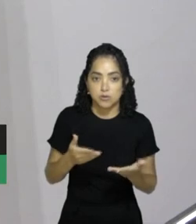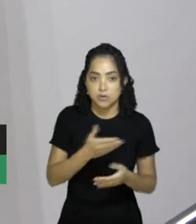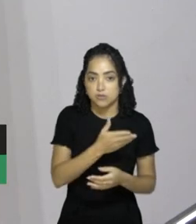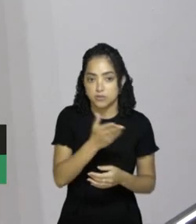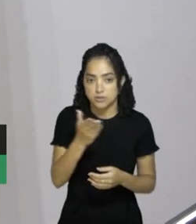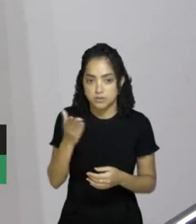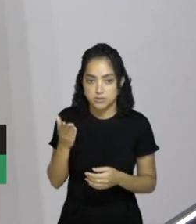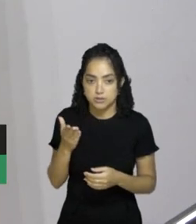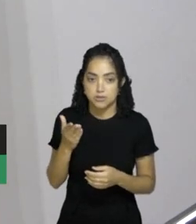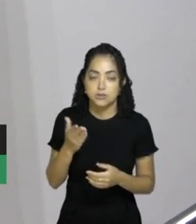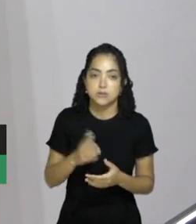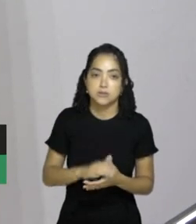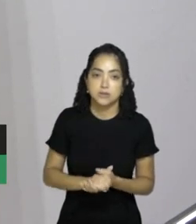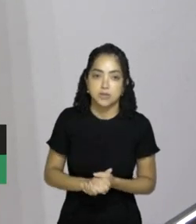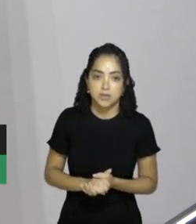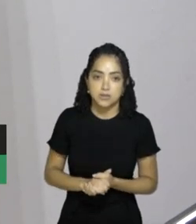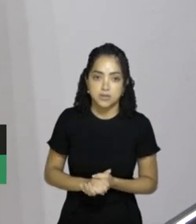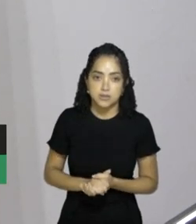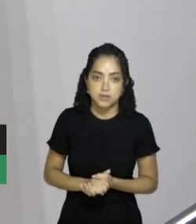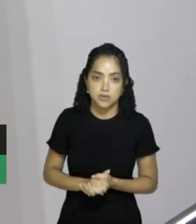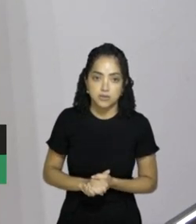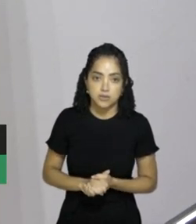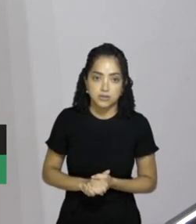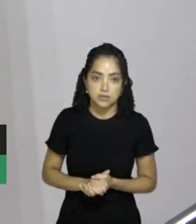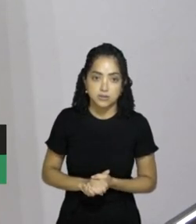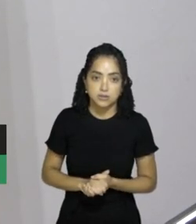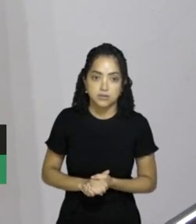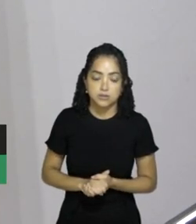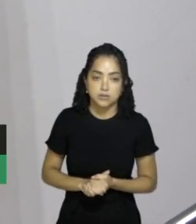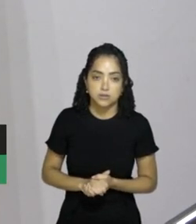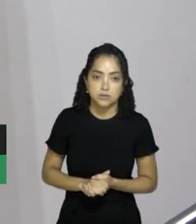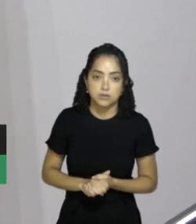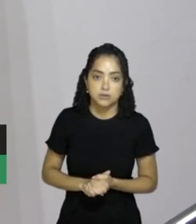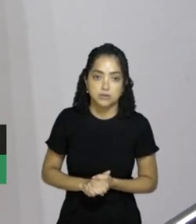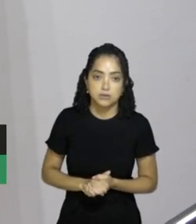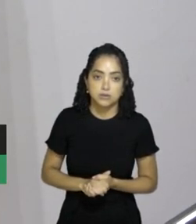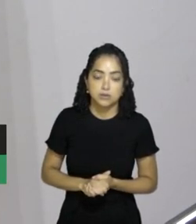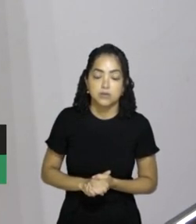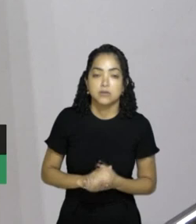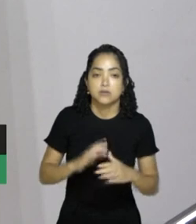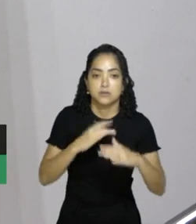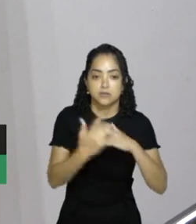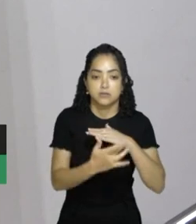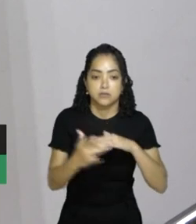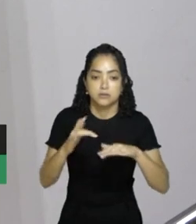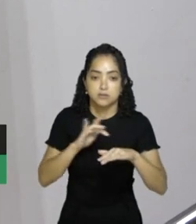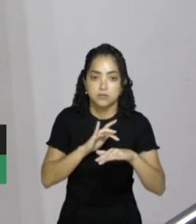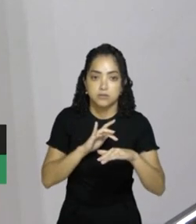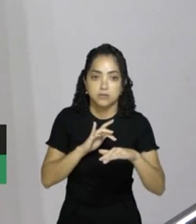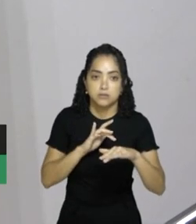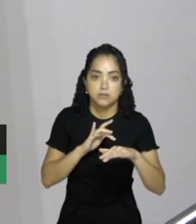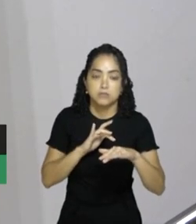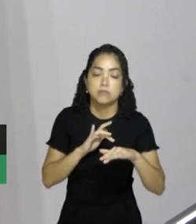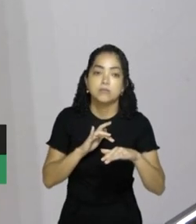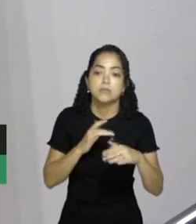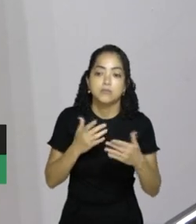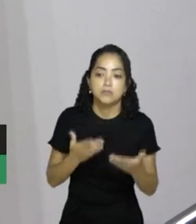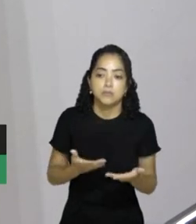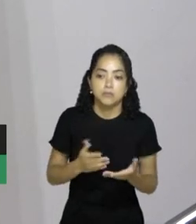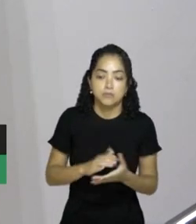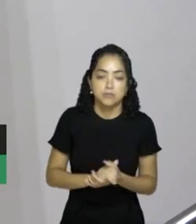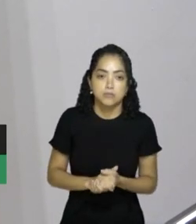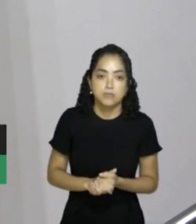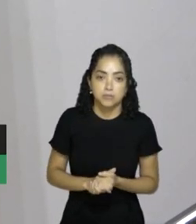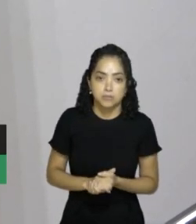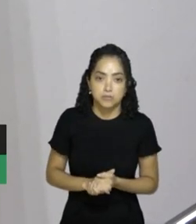deputados aqui se nos assistem também pela Tv ao e pelas redes sociais Parabéns ao reator né que trouxe a